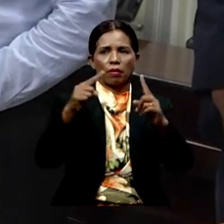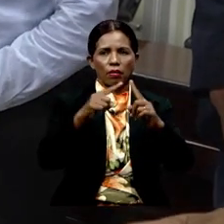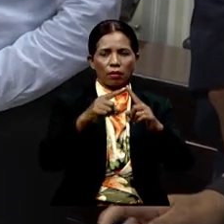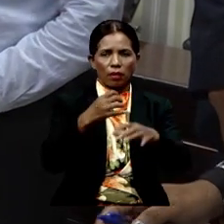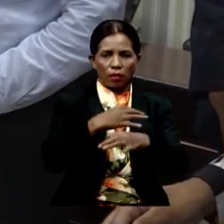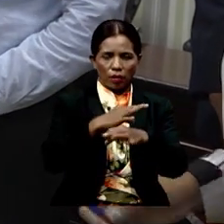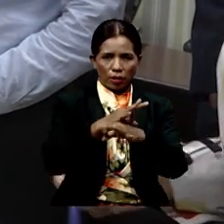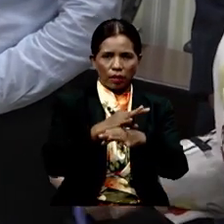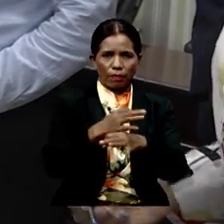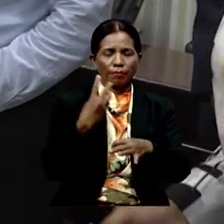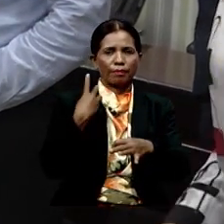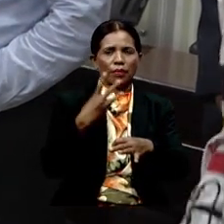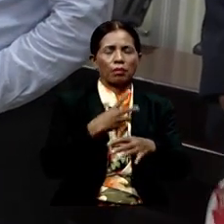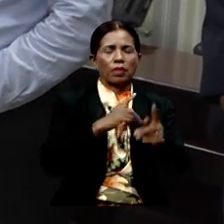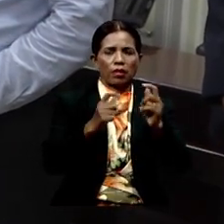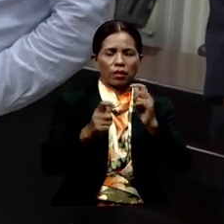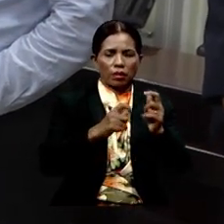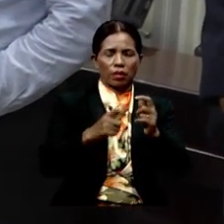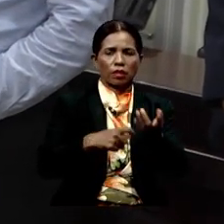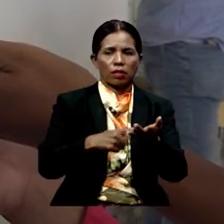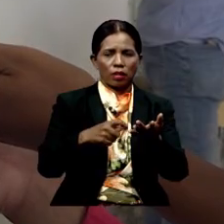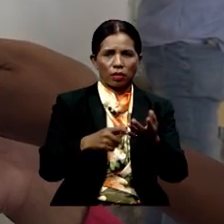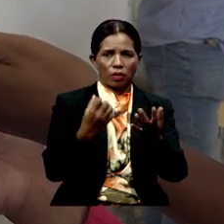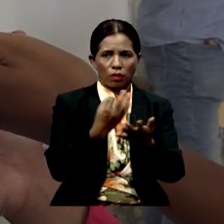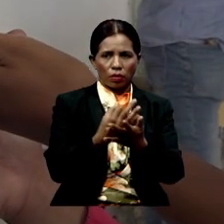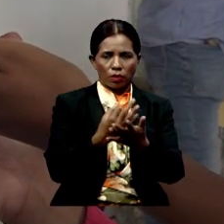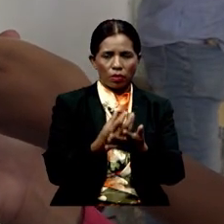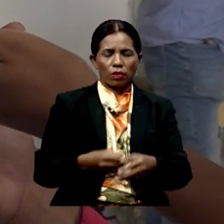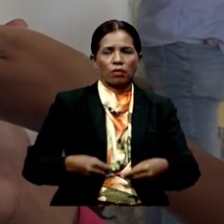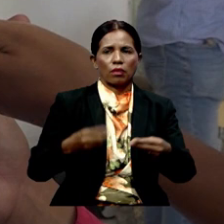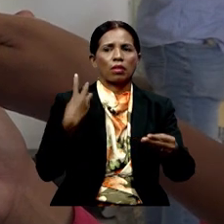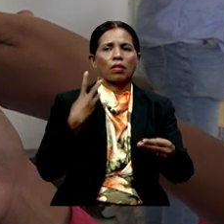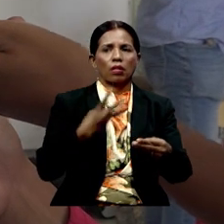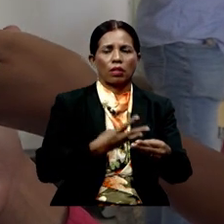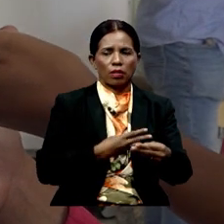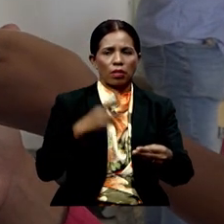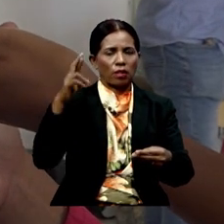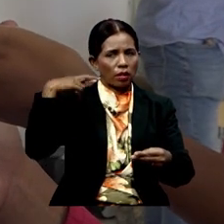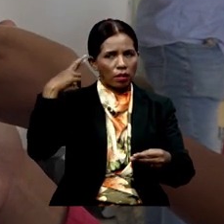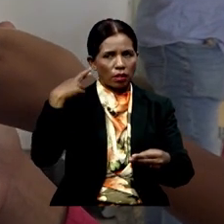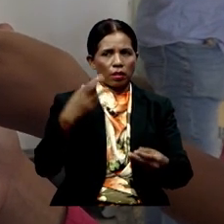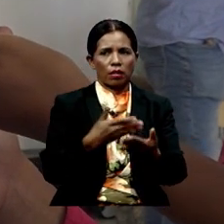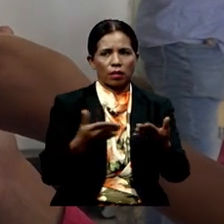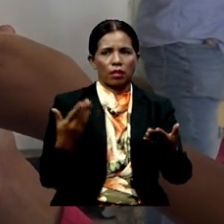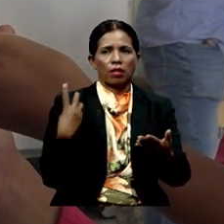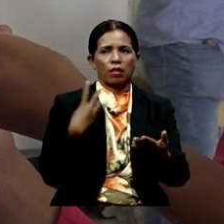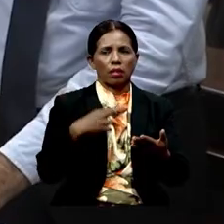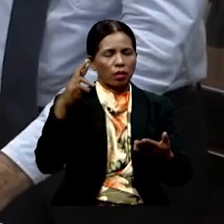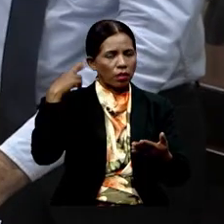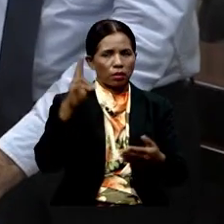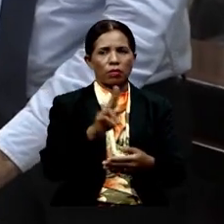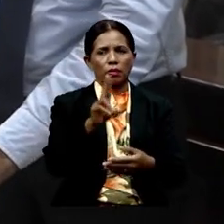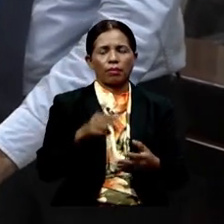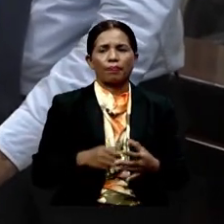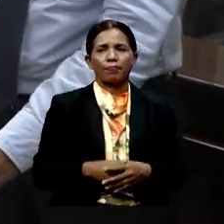amni transporte sira. Si o sang nebe maka bele aloka ba hadia amni sasaan sira be maka rádio comunidade sira usa. Kara